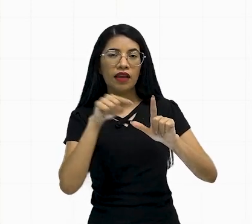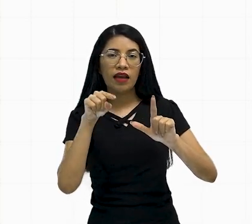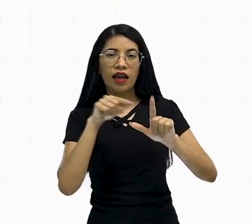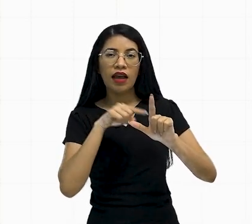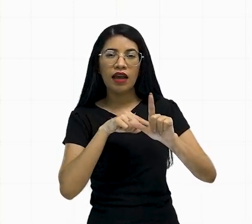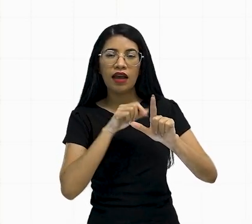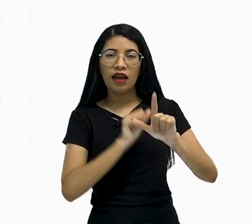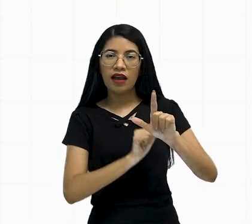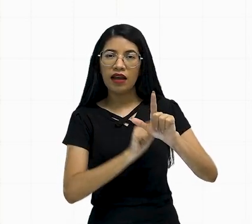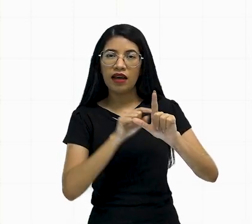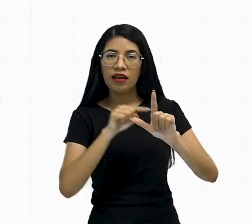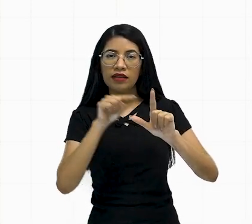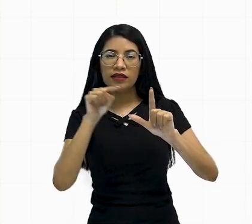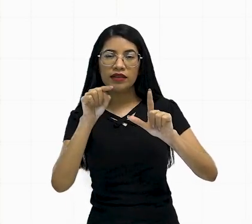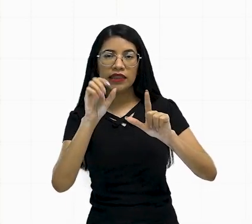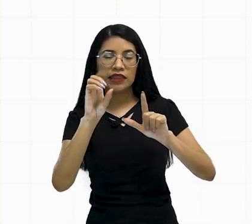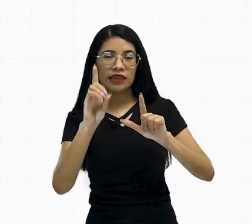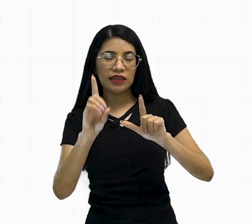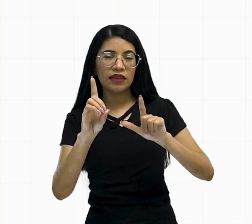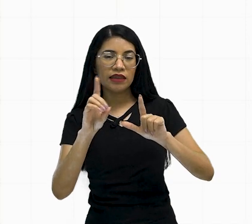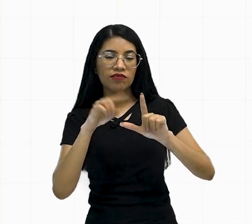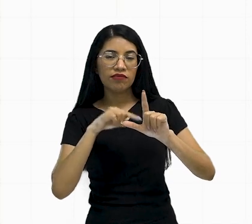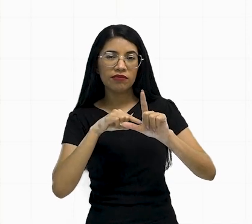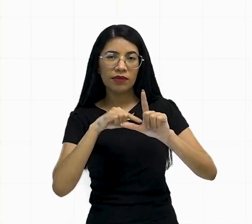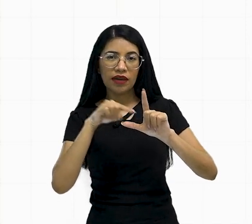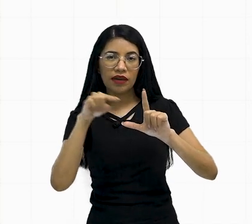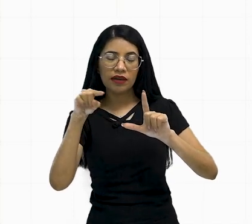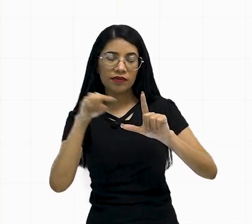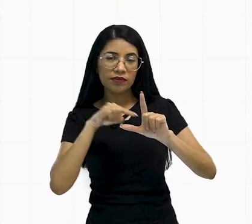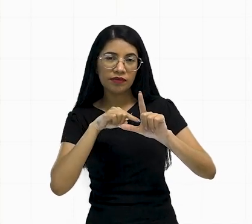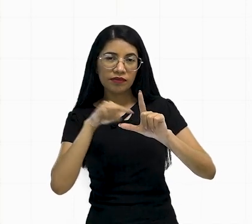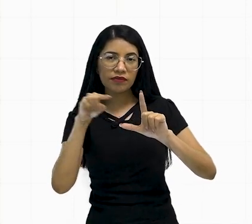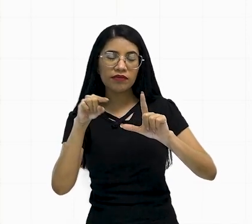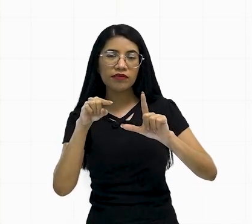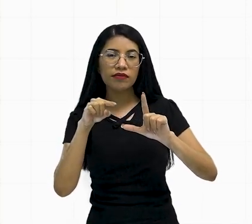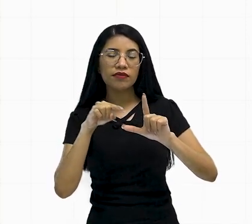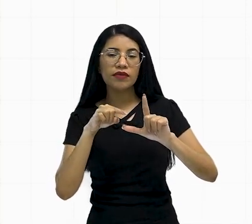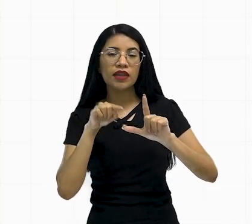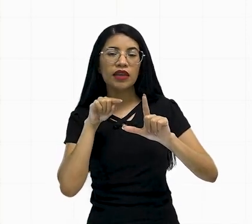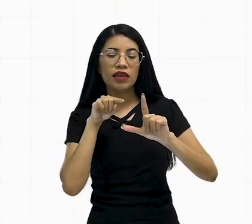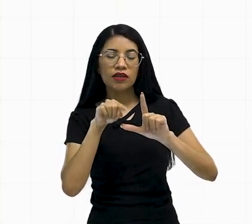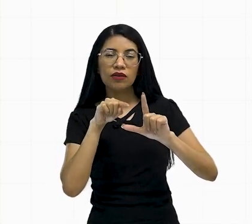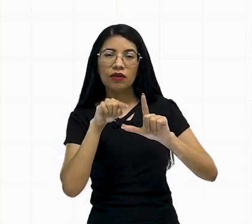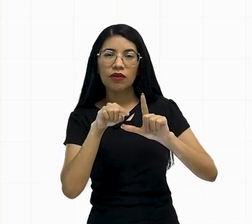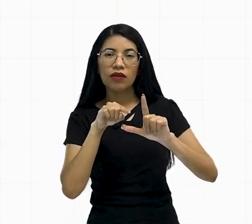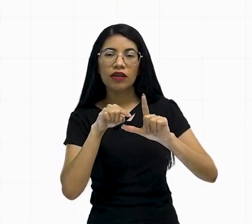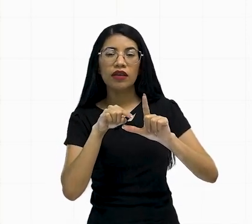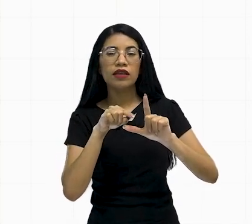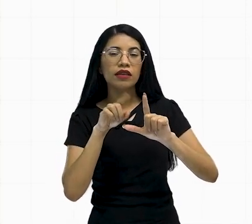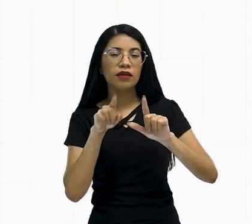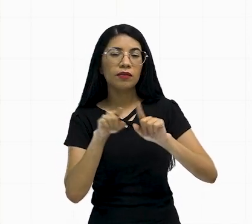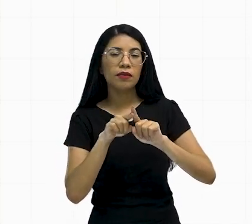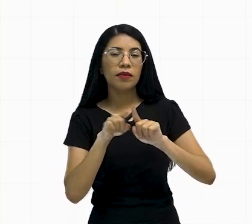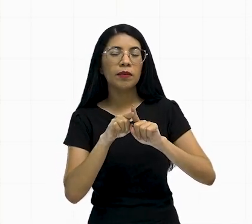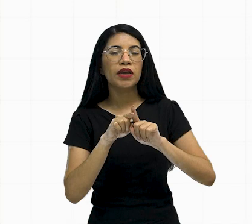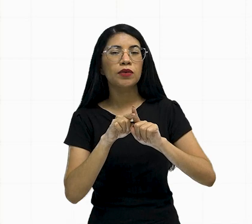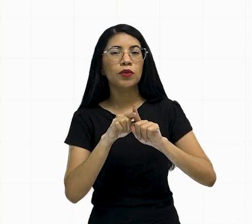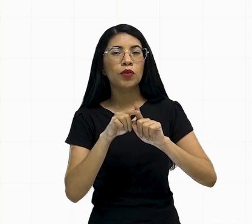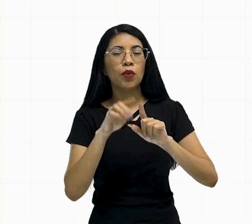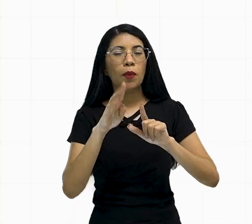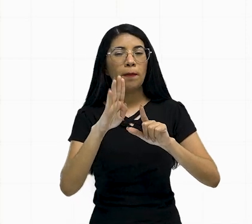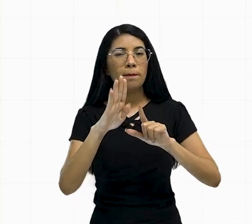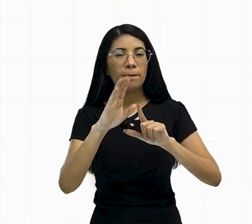ela vem do ponto A, tá? Ela vem do vértice A e toca o segmento de reta BC,